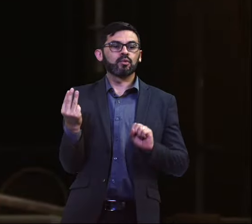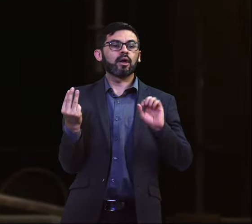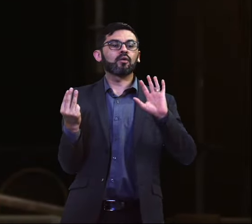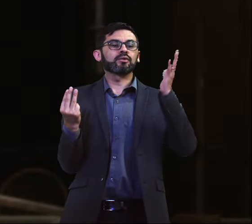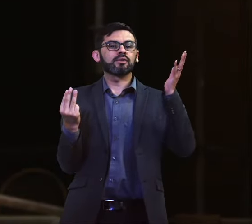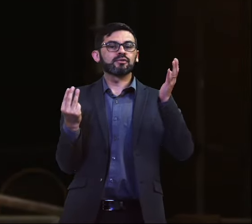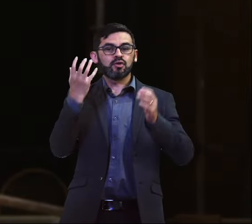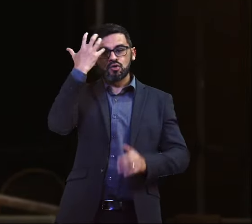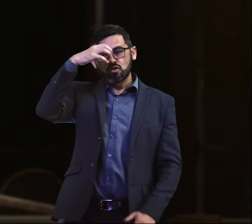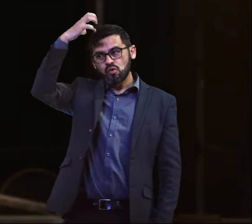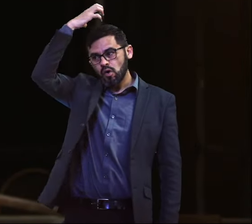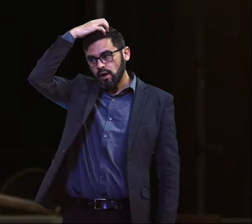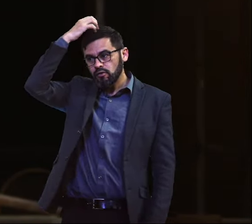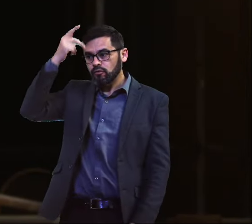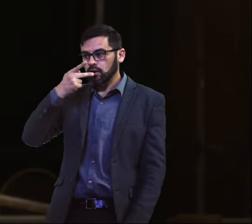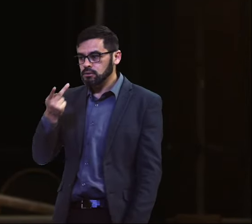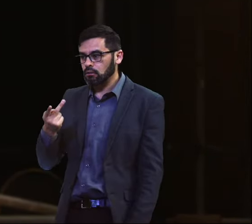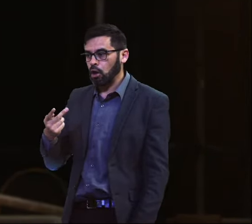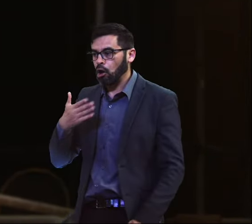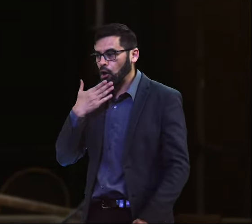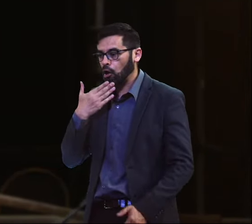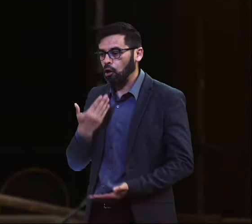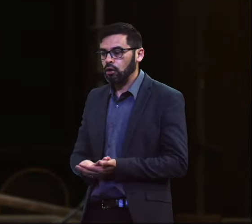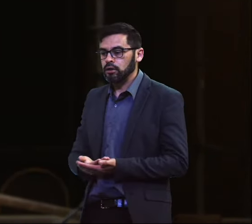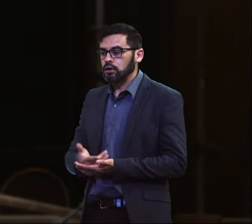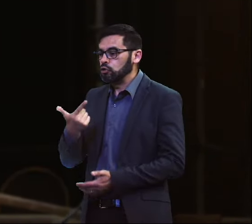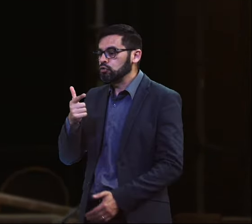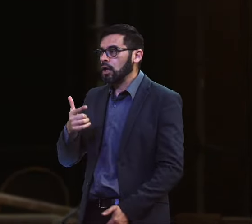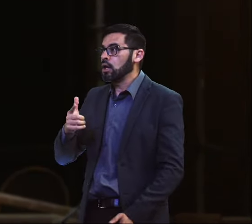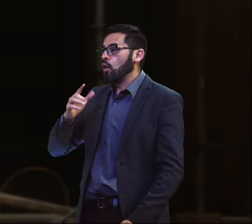E o rei diz: não existe Deus como o Deus de